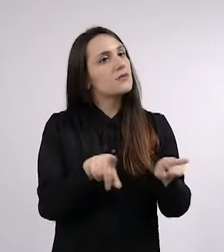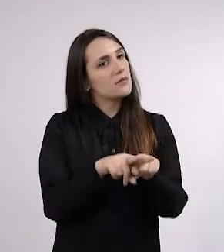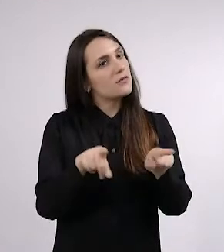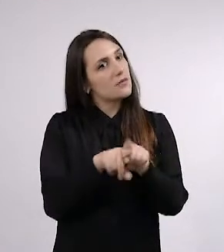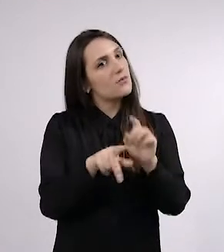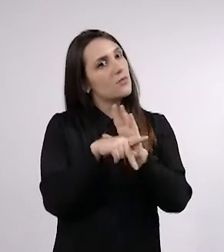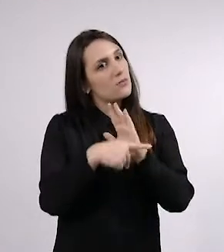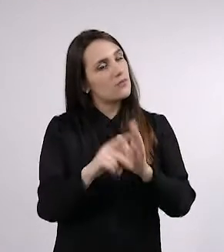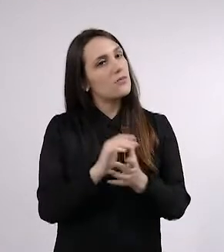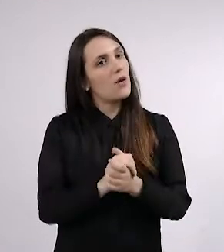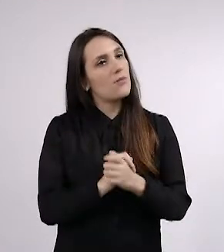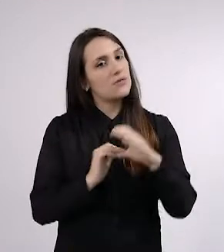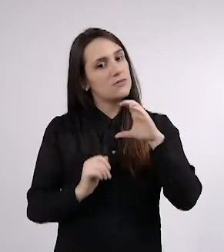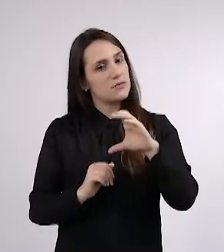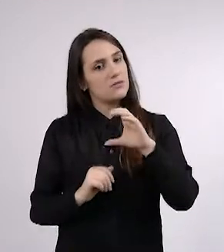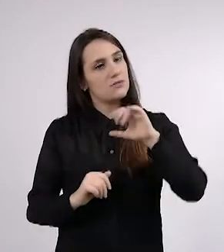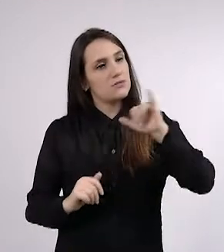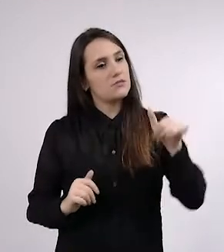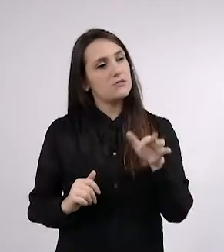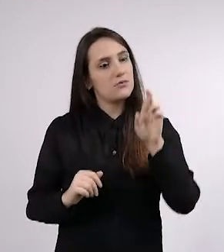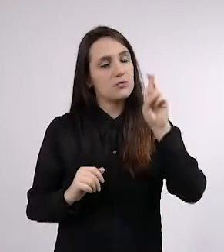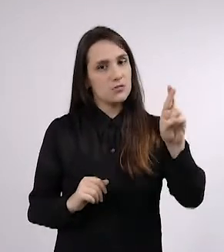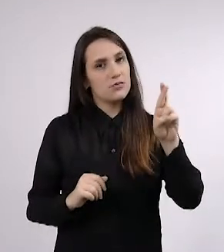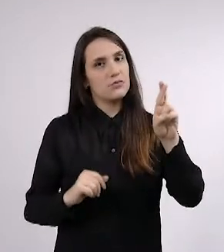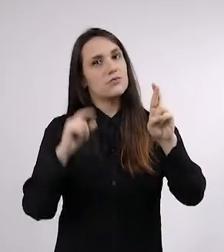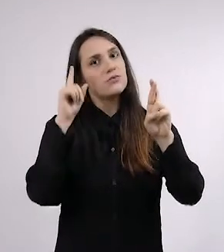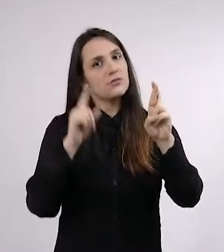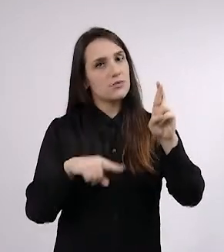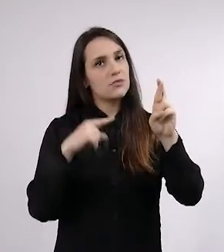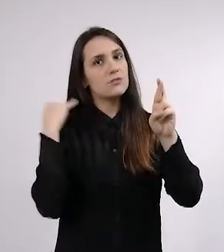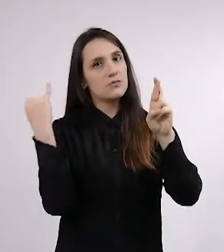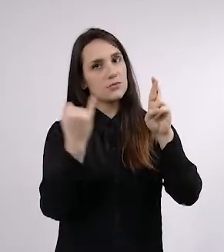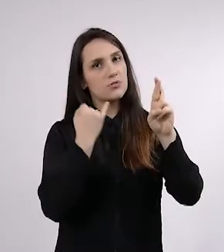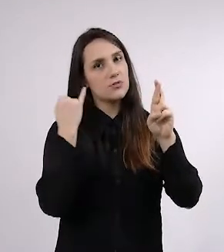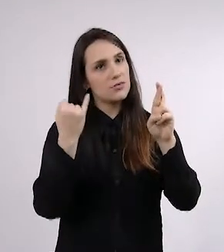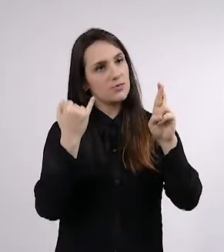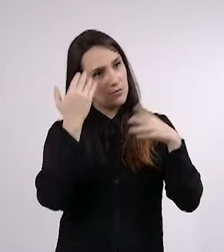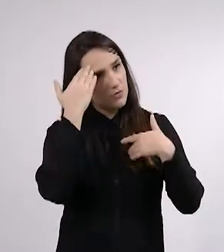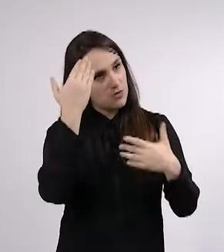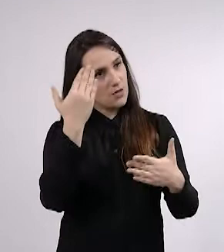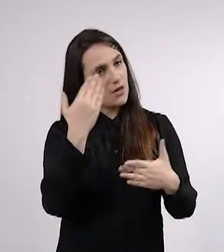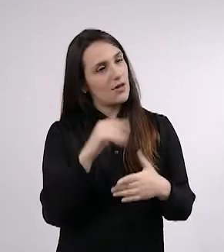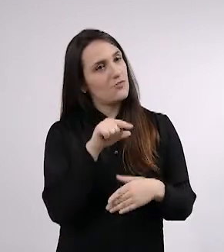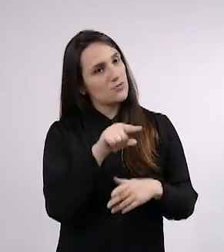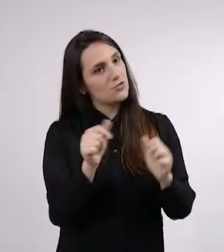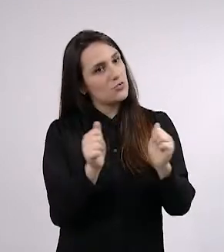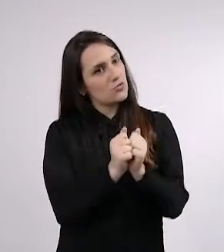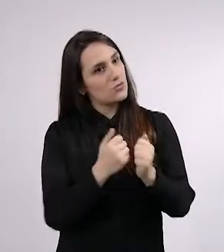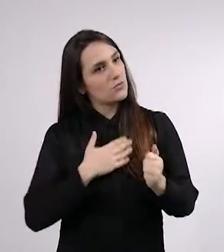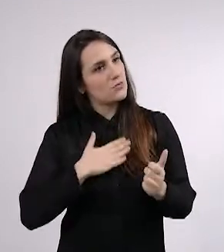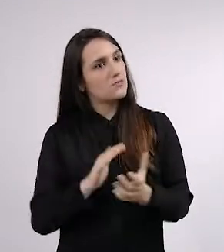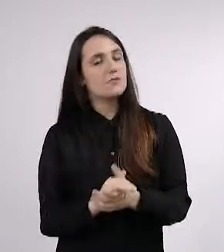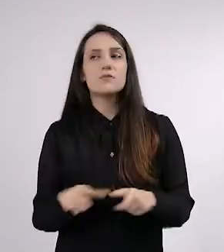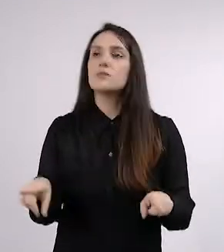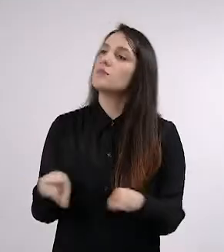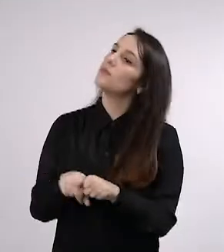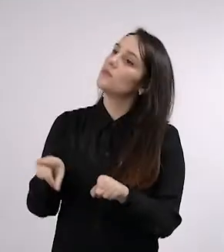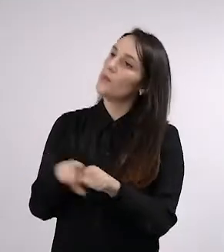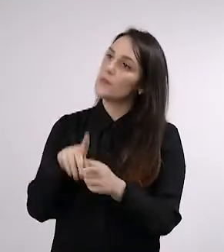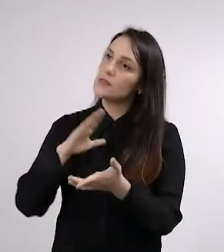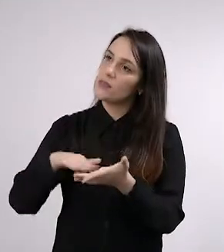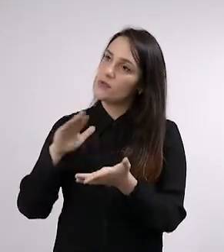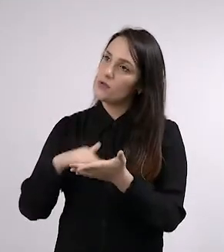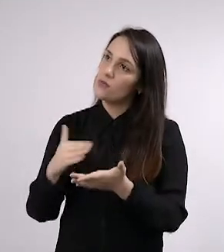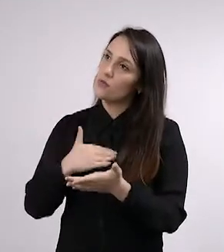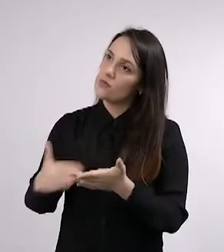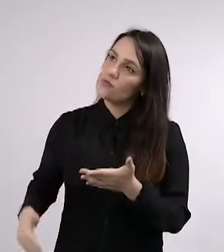da Comissão de Constituição, Justiça e Redação da nossa casa, uma das mais importantes. Muito obrigado, deputado, por estar aqui conosco. E também o nosso secretário